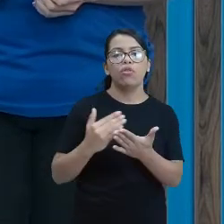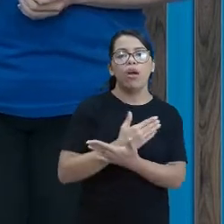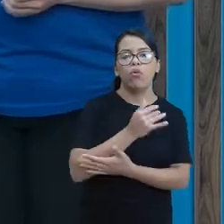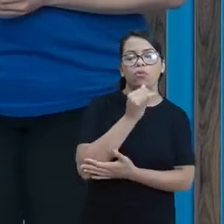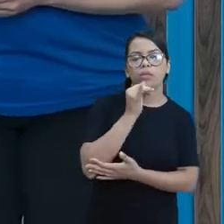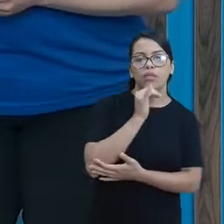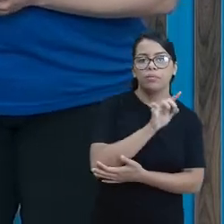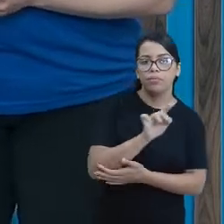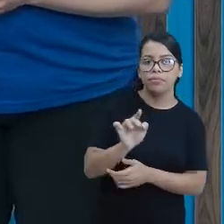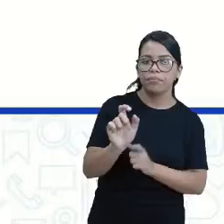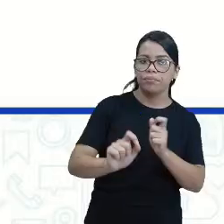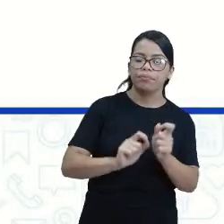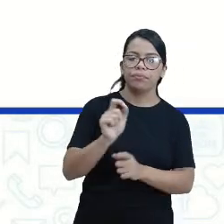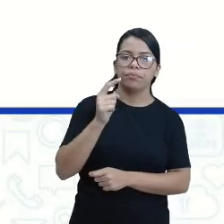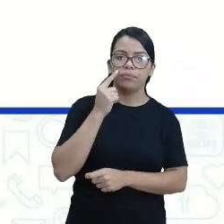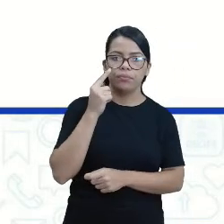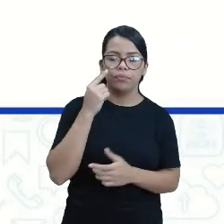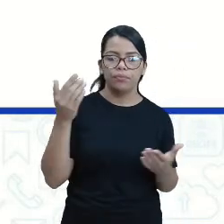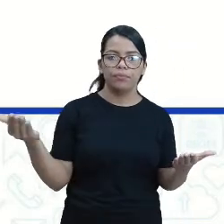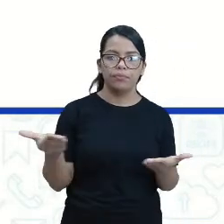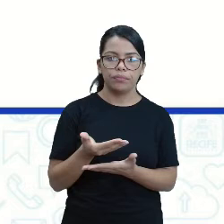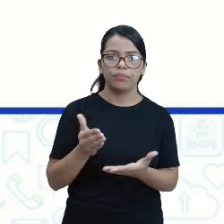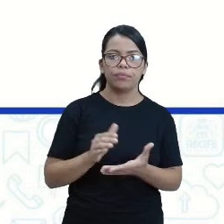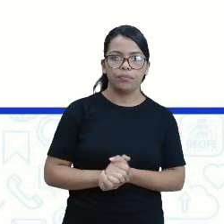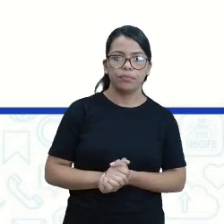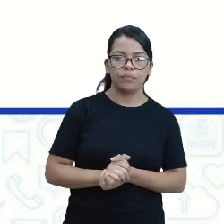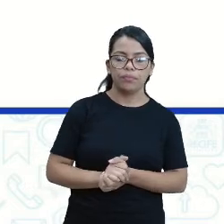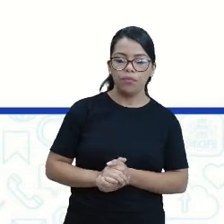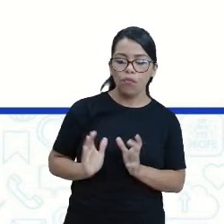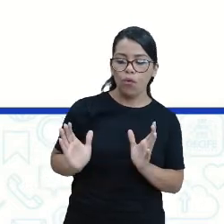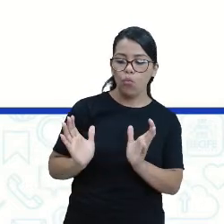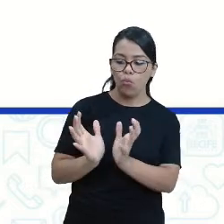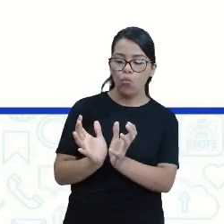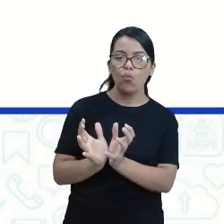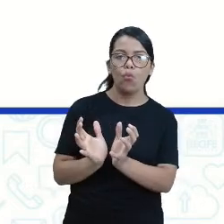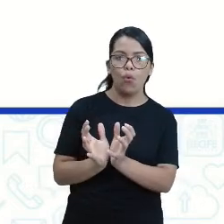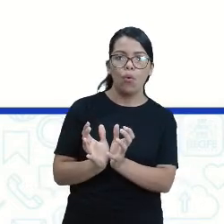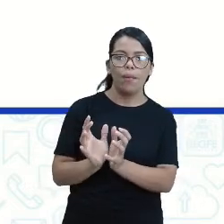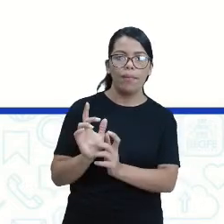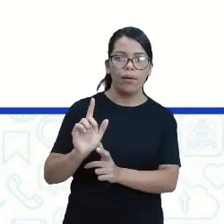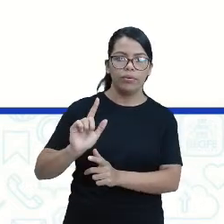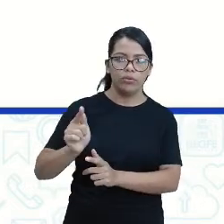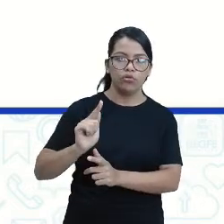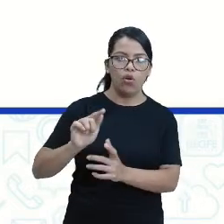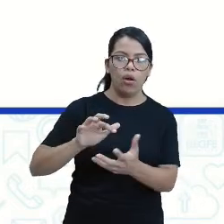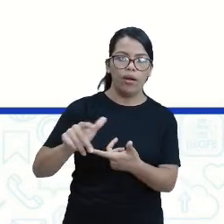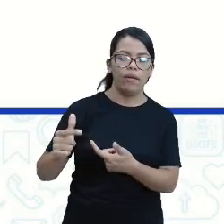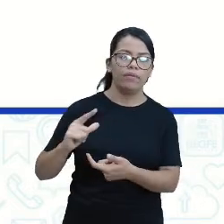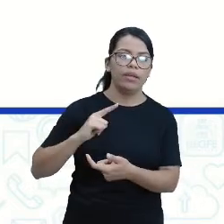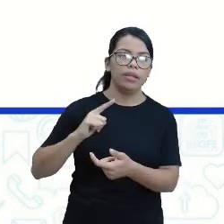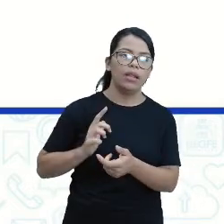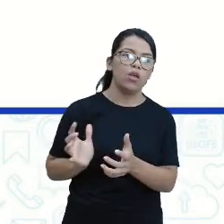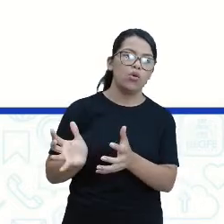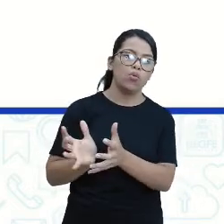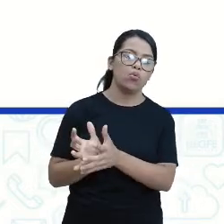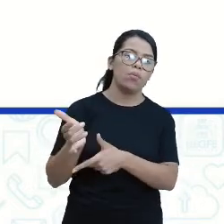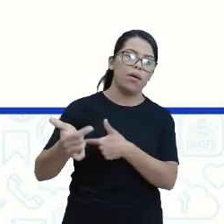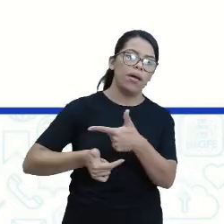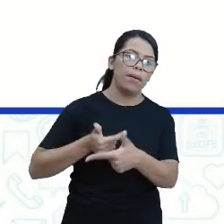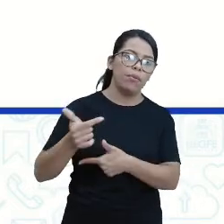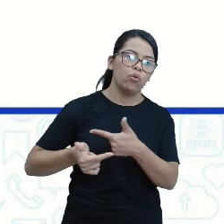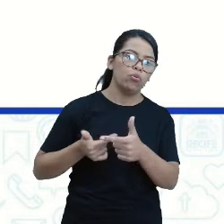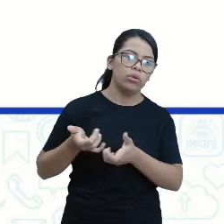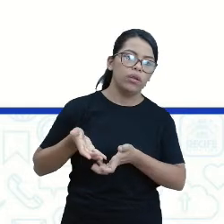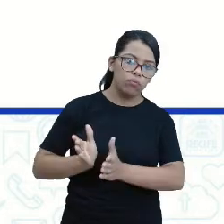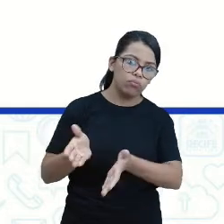para vocês, que é do isolamento geográfico com consequente isolamento reprodutivo,